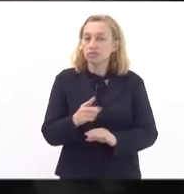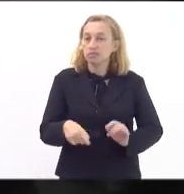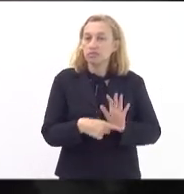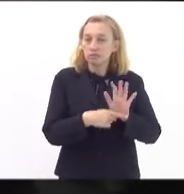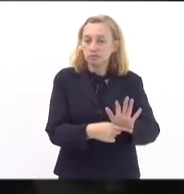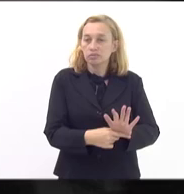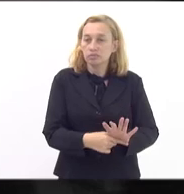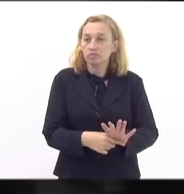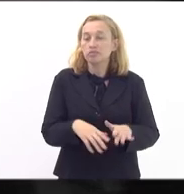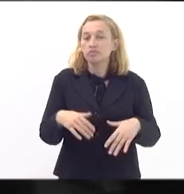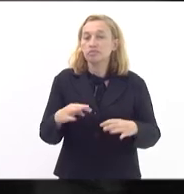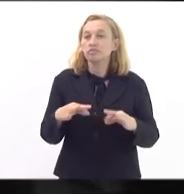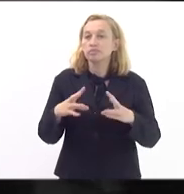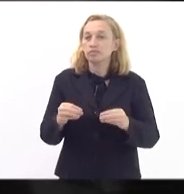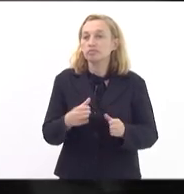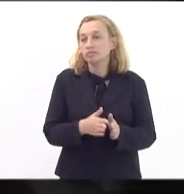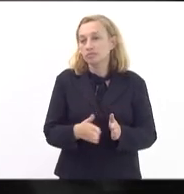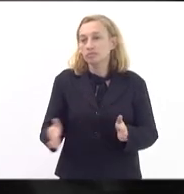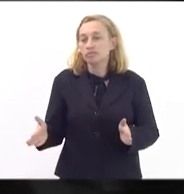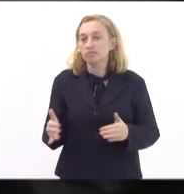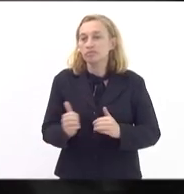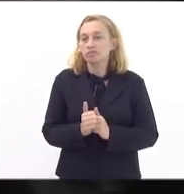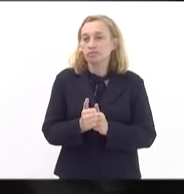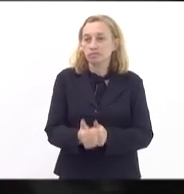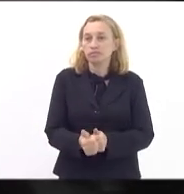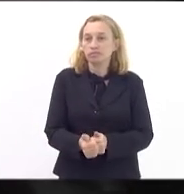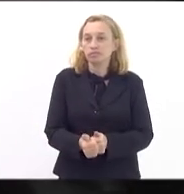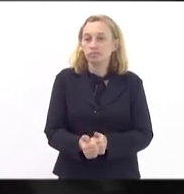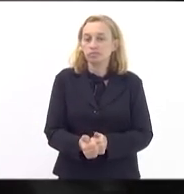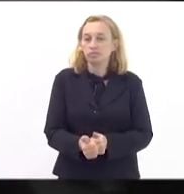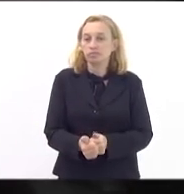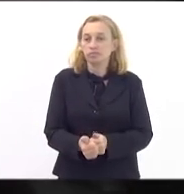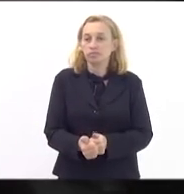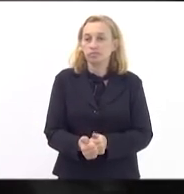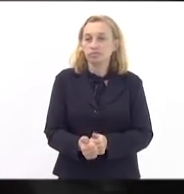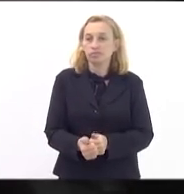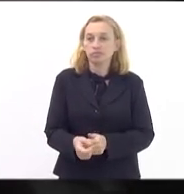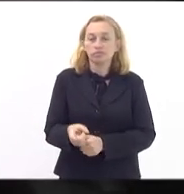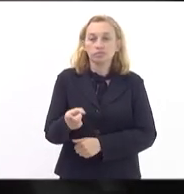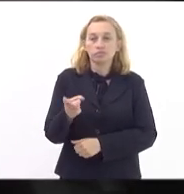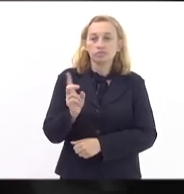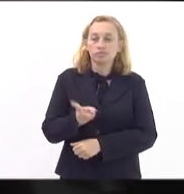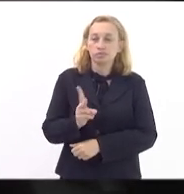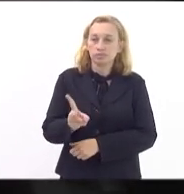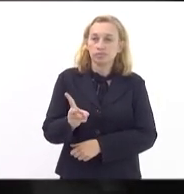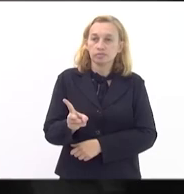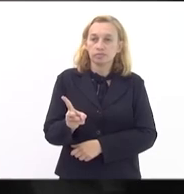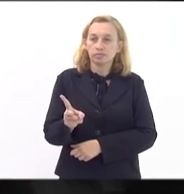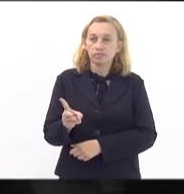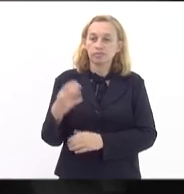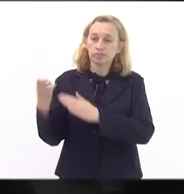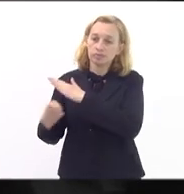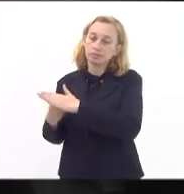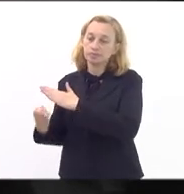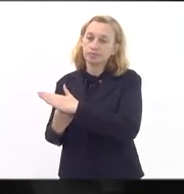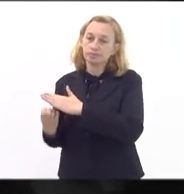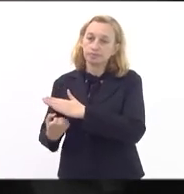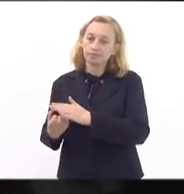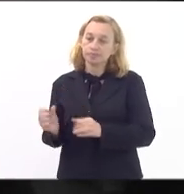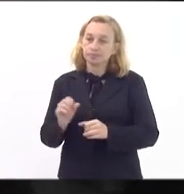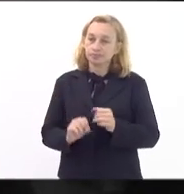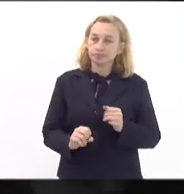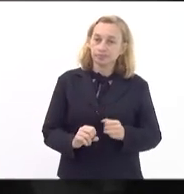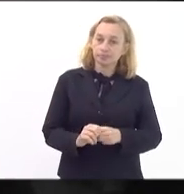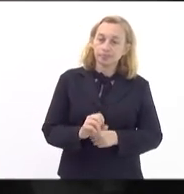atendeu em todo esse processo é acompanhado em reuniões periódicas que é ser trans faz com a SuperVia né